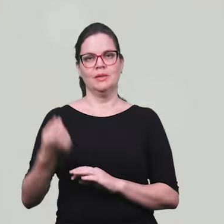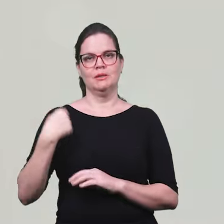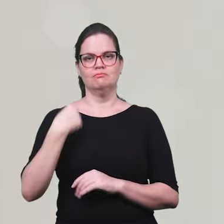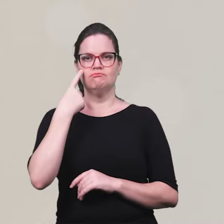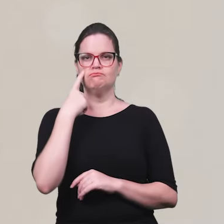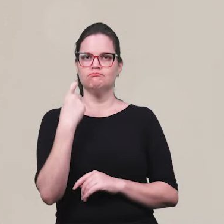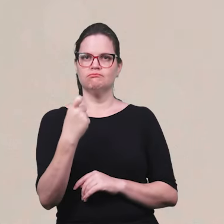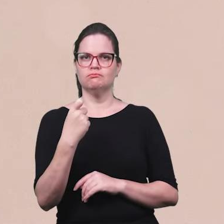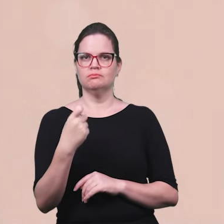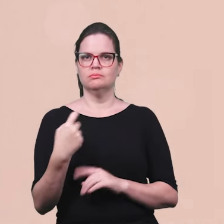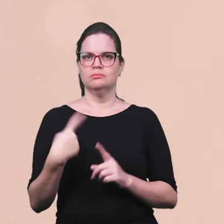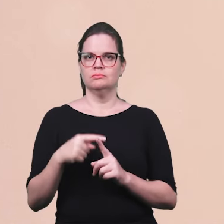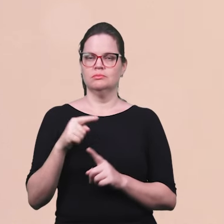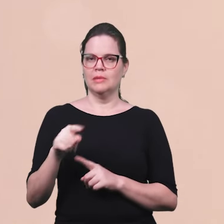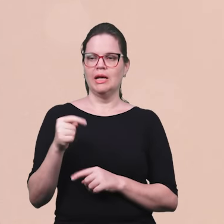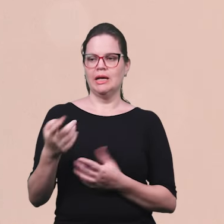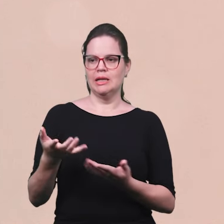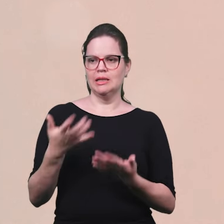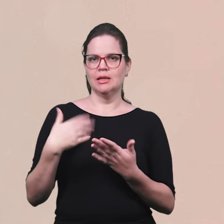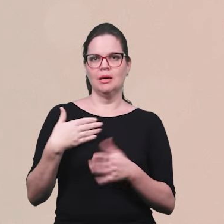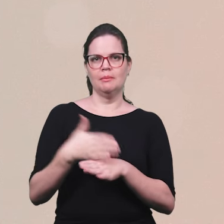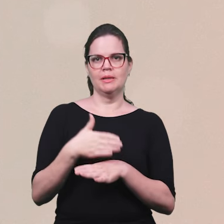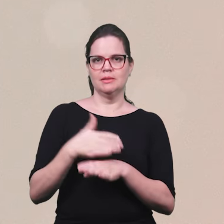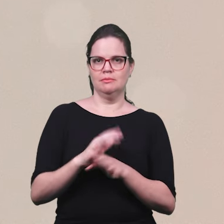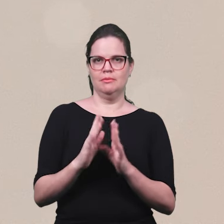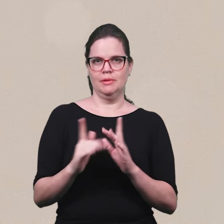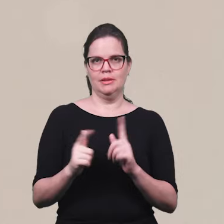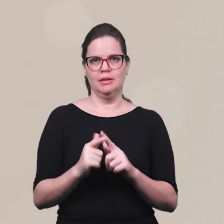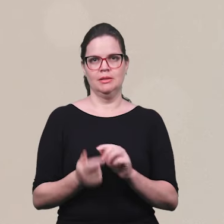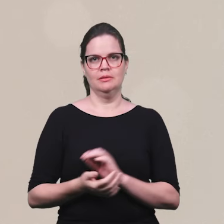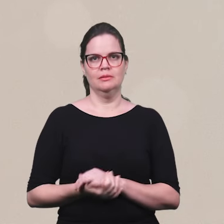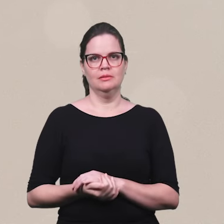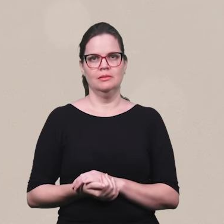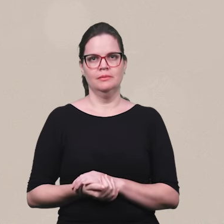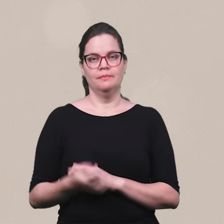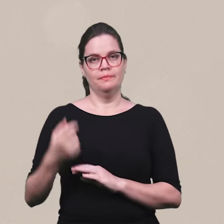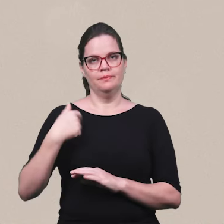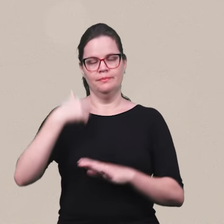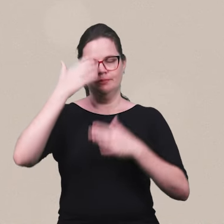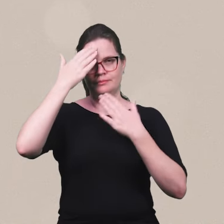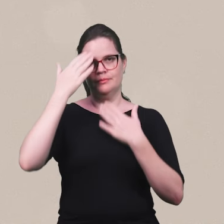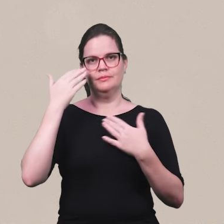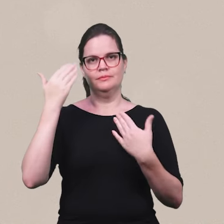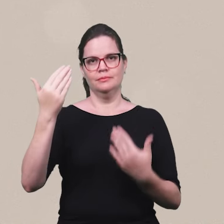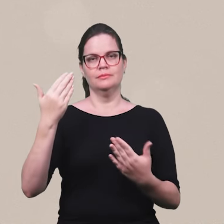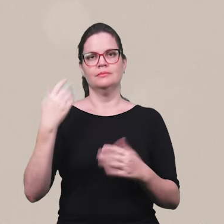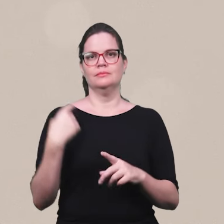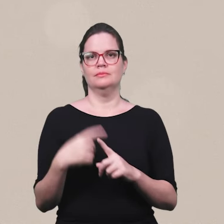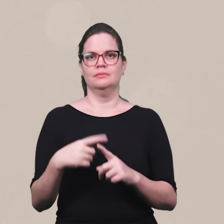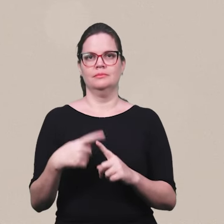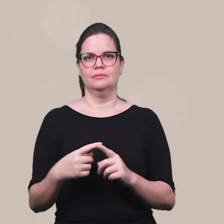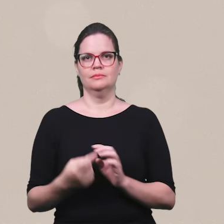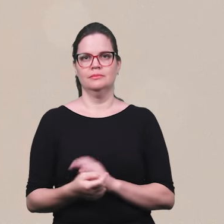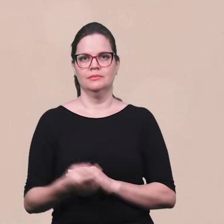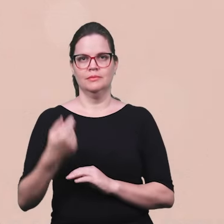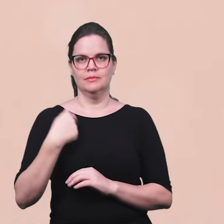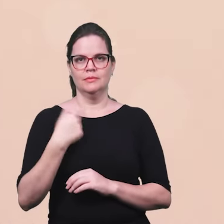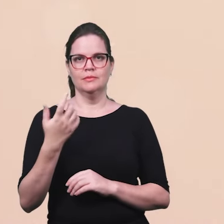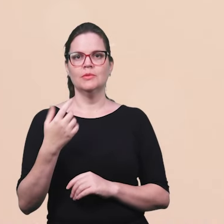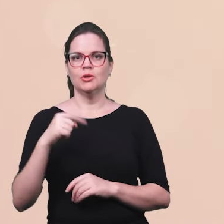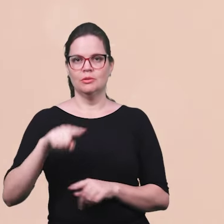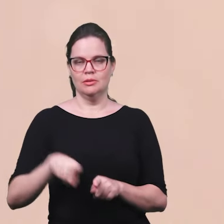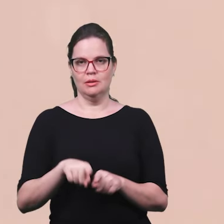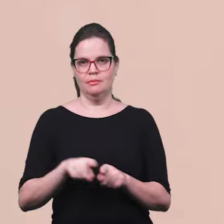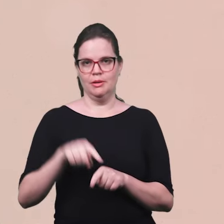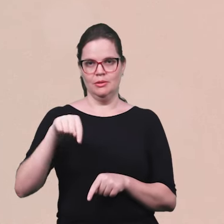me motivou muito de entrar na igreja. E Estou muito agradecido porque